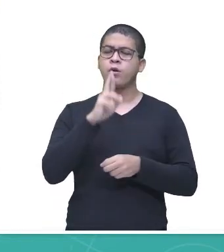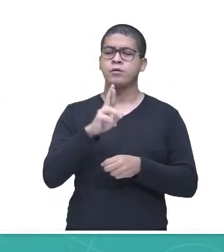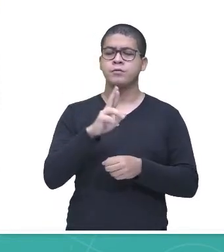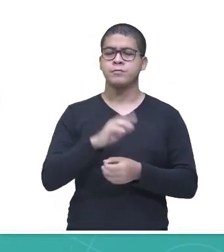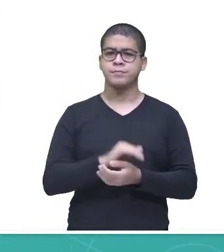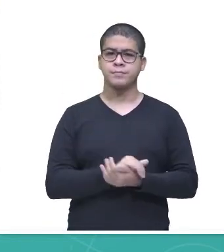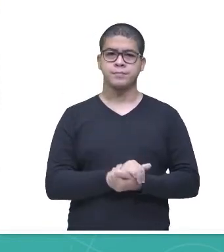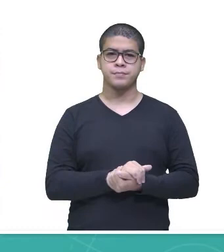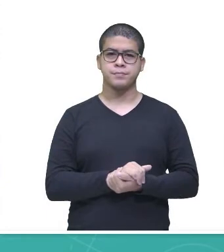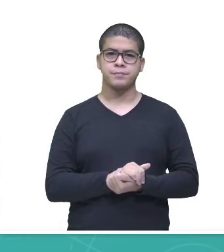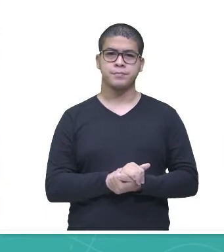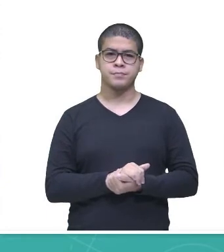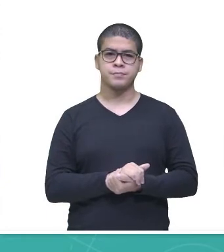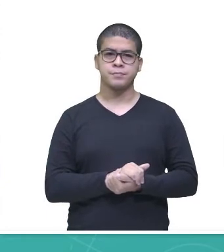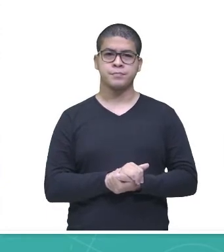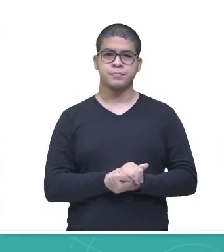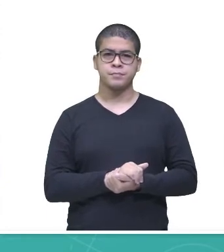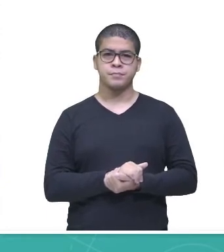pouco a gente volta.